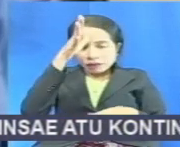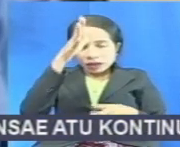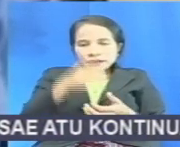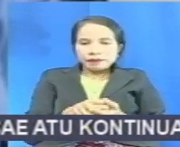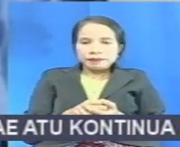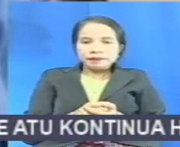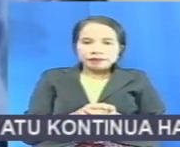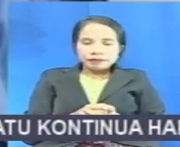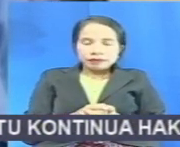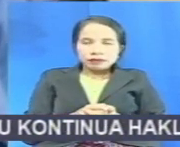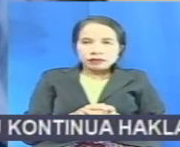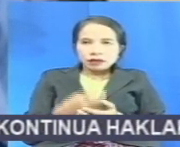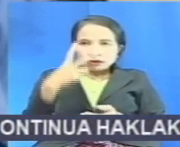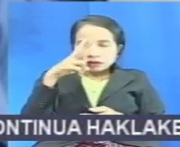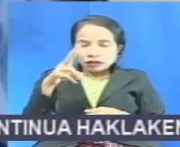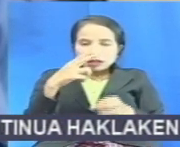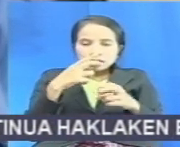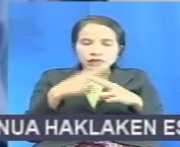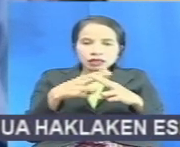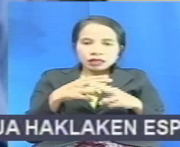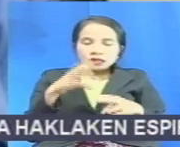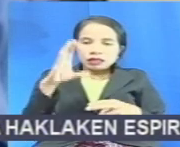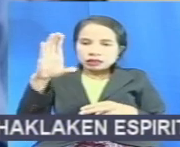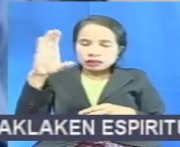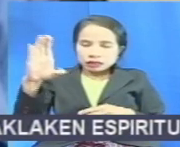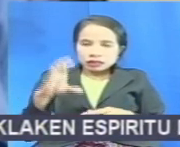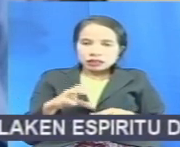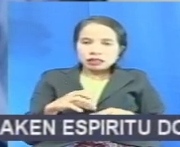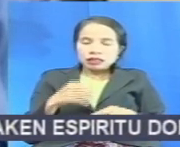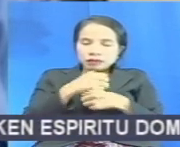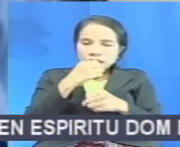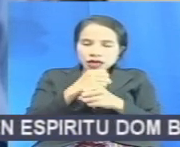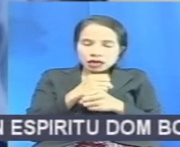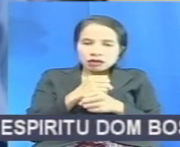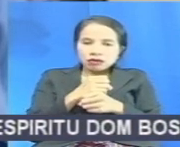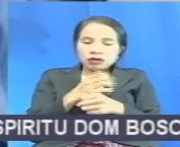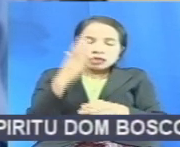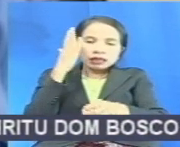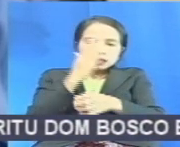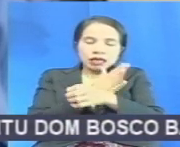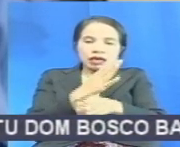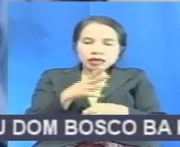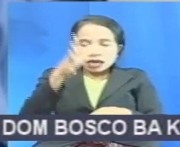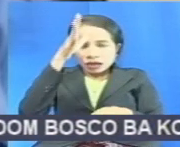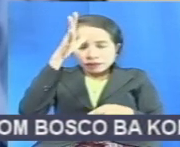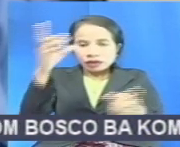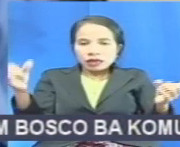ba feito o inicial CC nebe comete caso homicídio simples nebe acontece aí